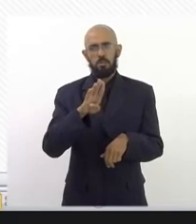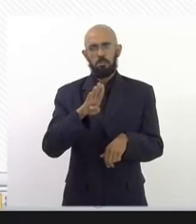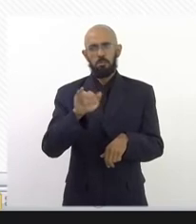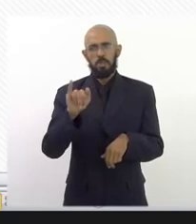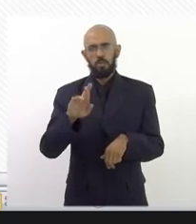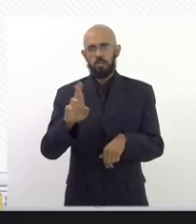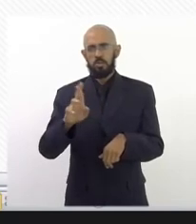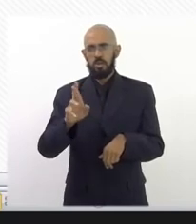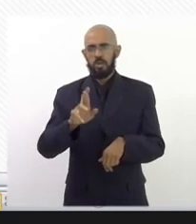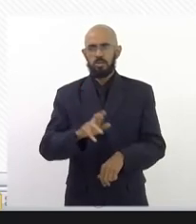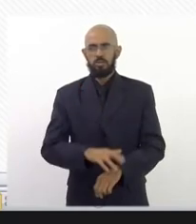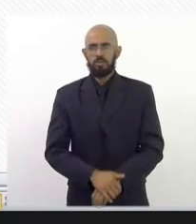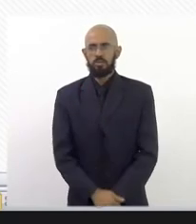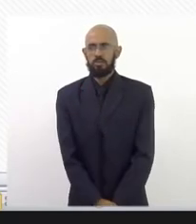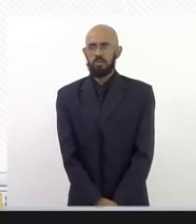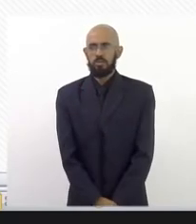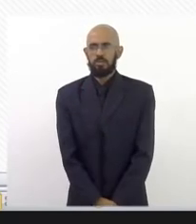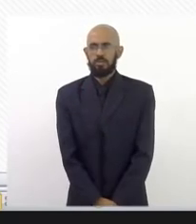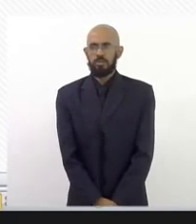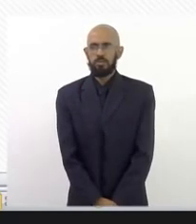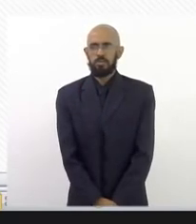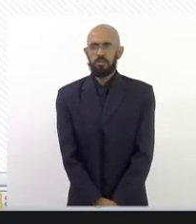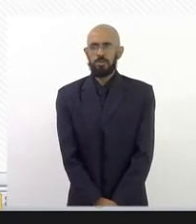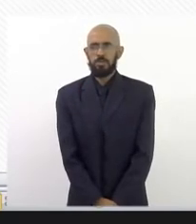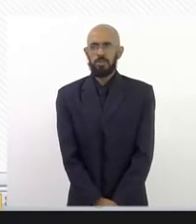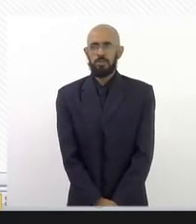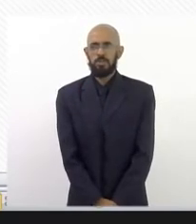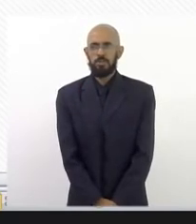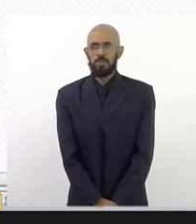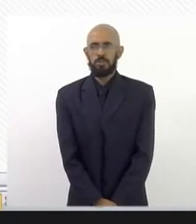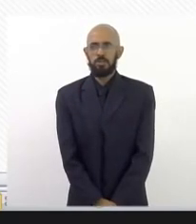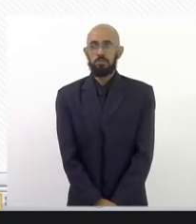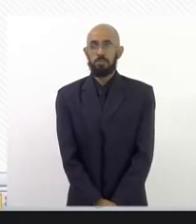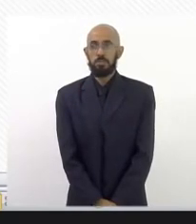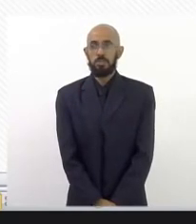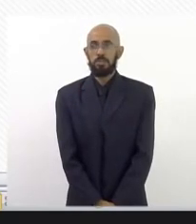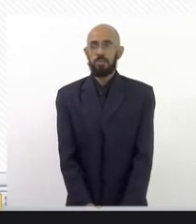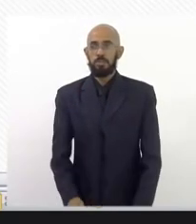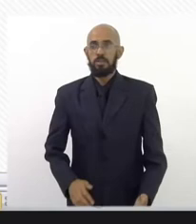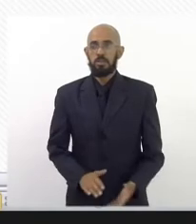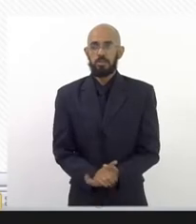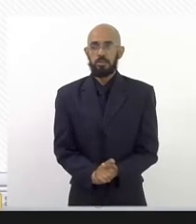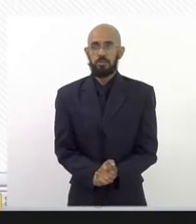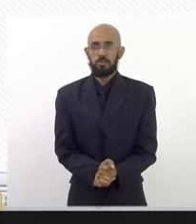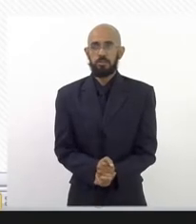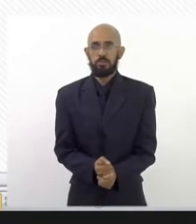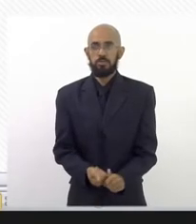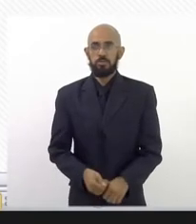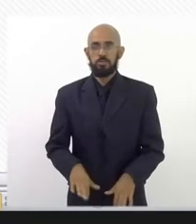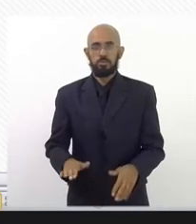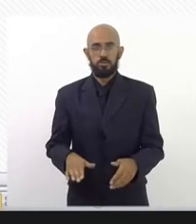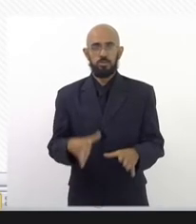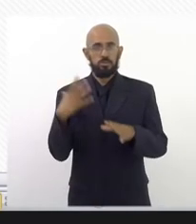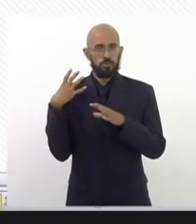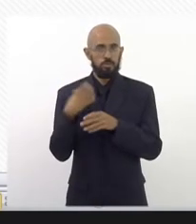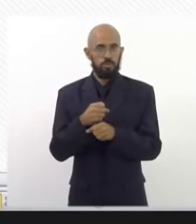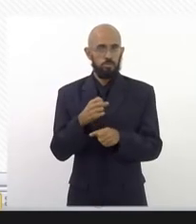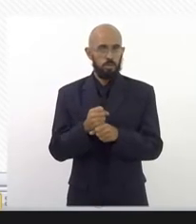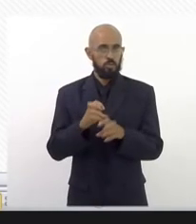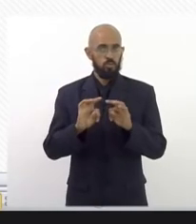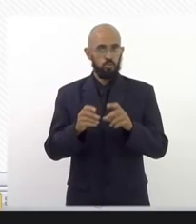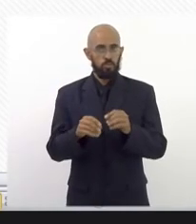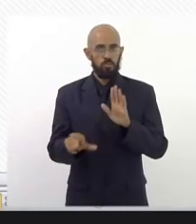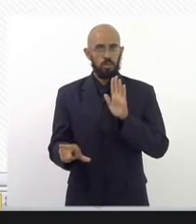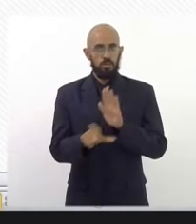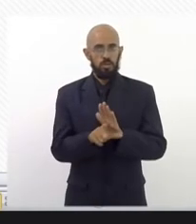184, né? Já considerando os ajustes pela Lei